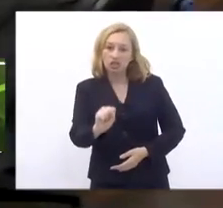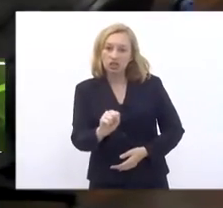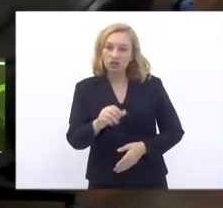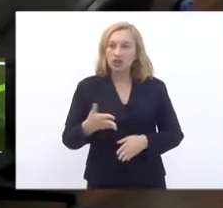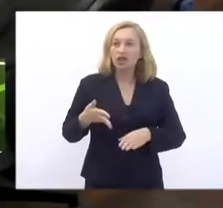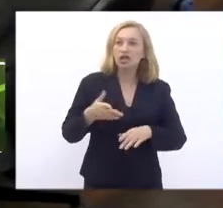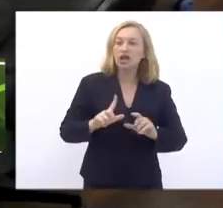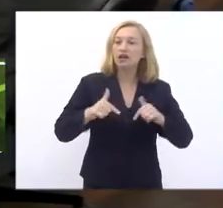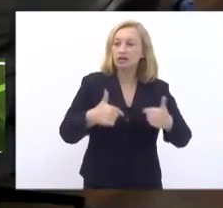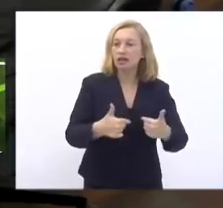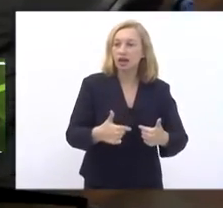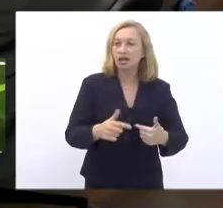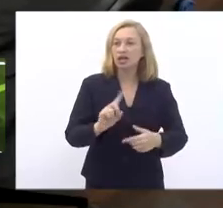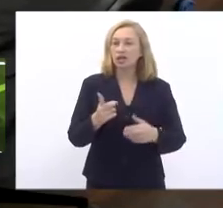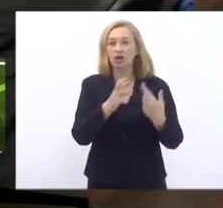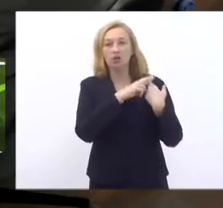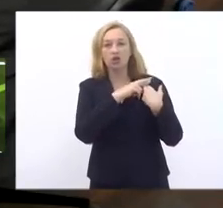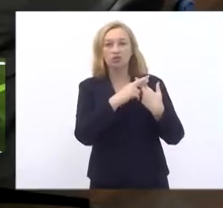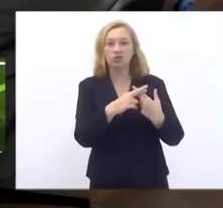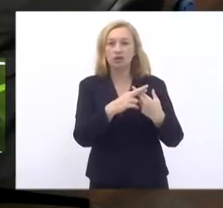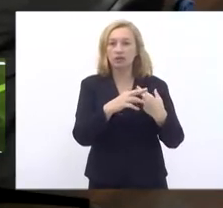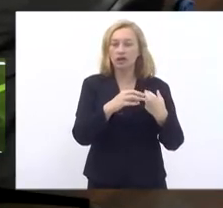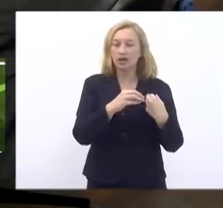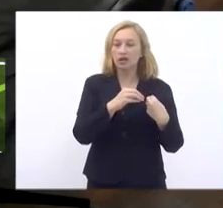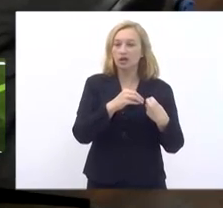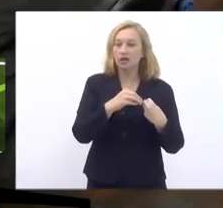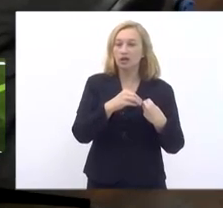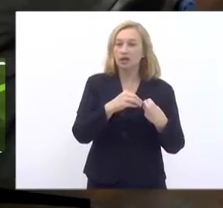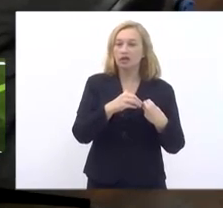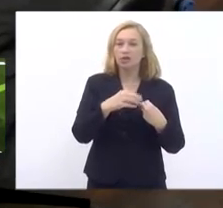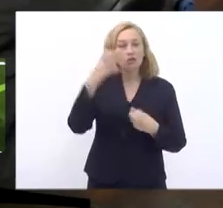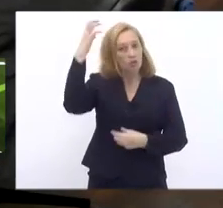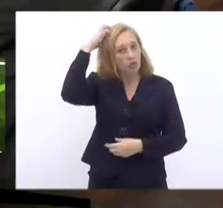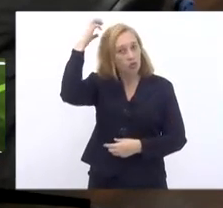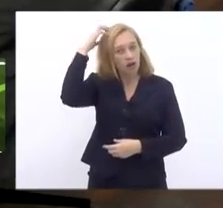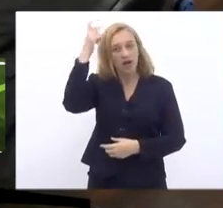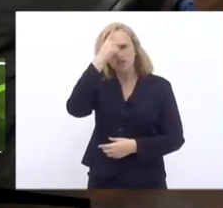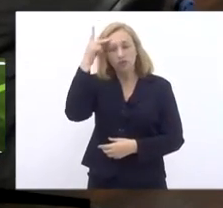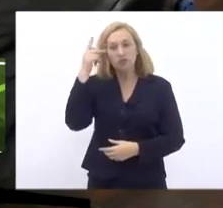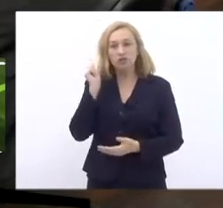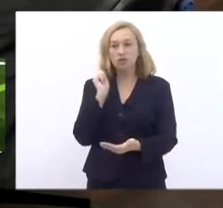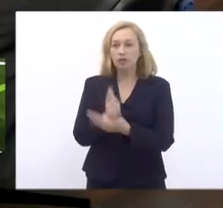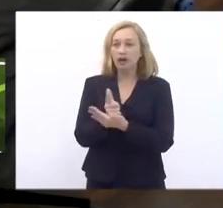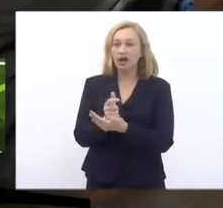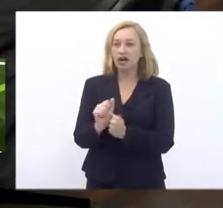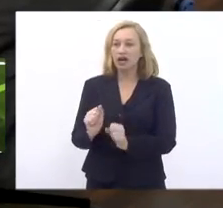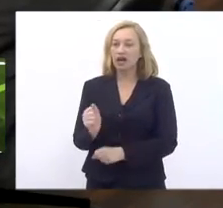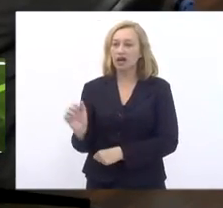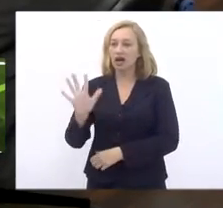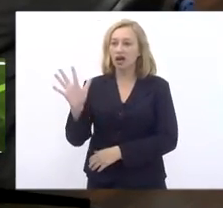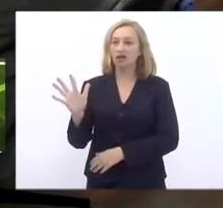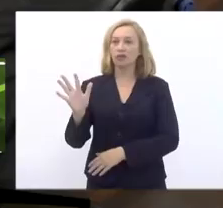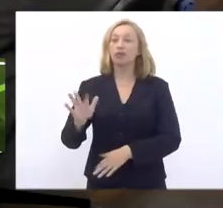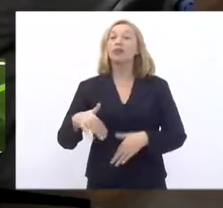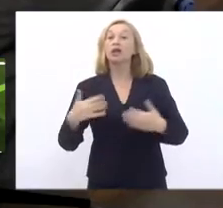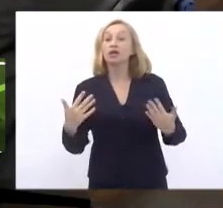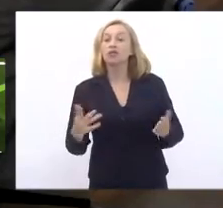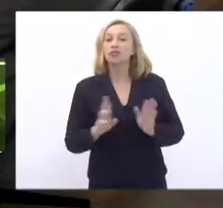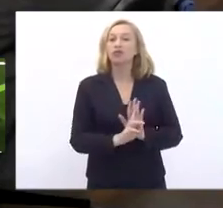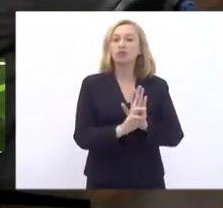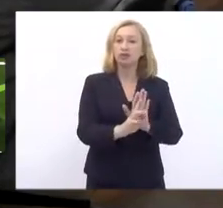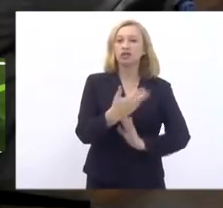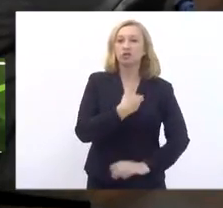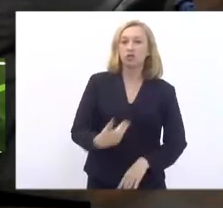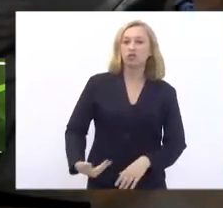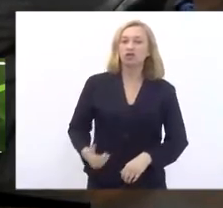colocar a responsabilidade para cima do usuário, que vai ter que pagar a tarifa cheia. Como hoje nós temos aqui os dois representantes do governo do